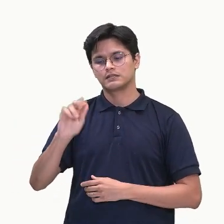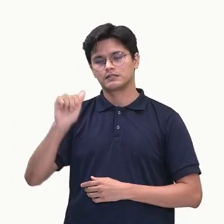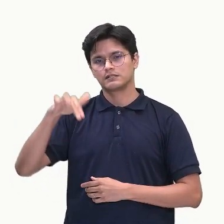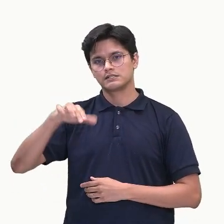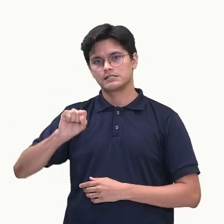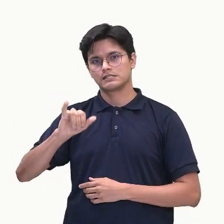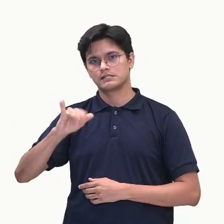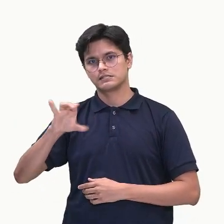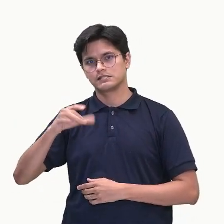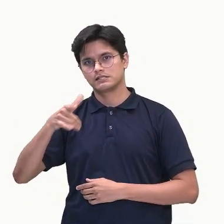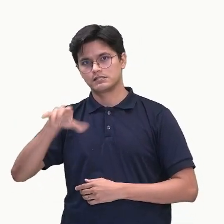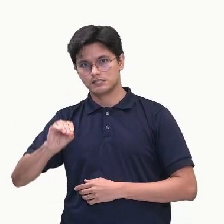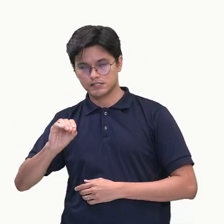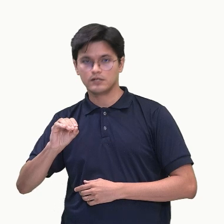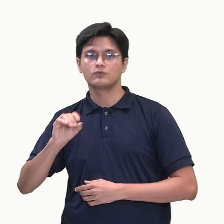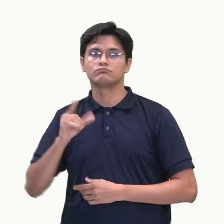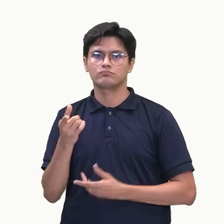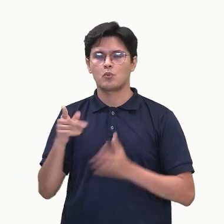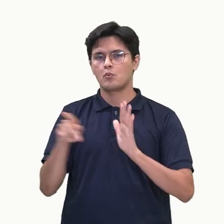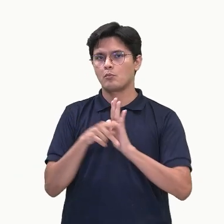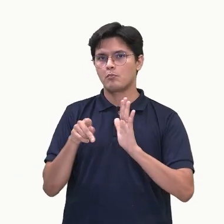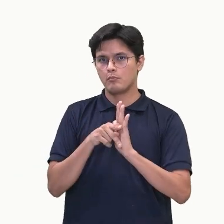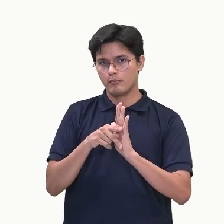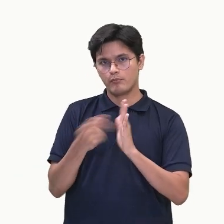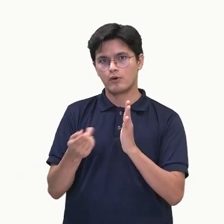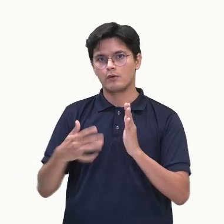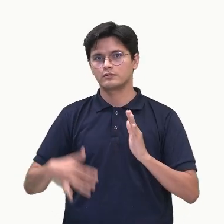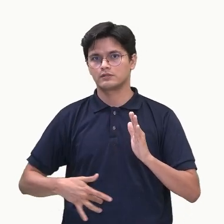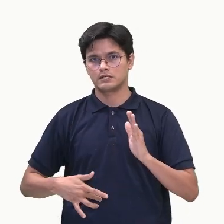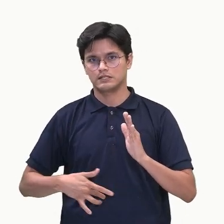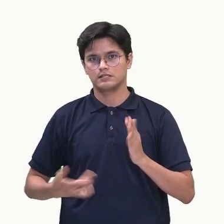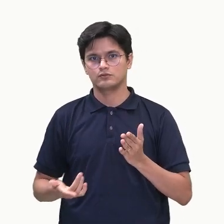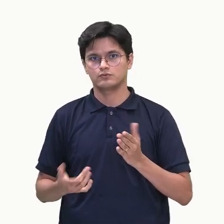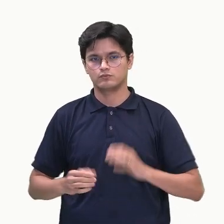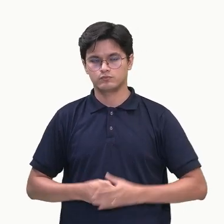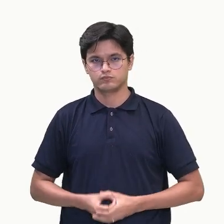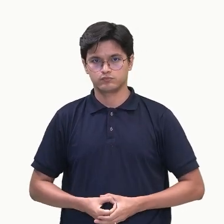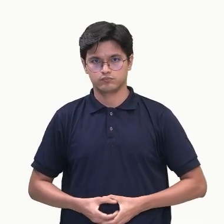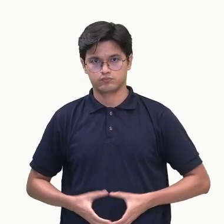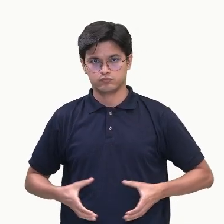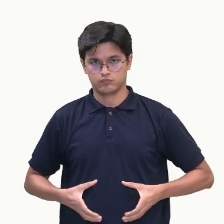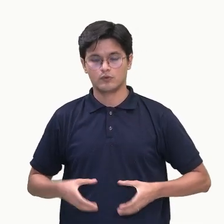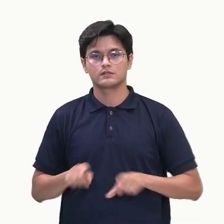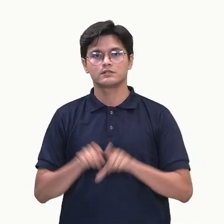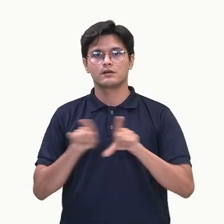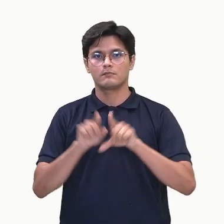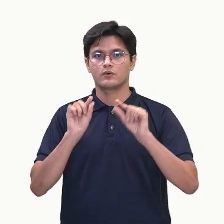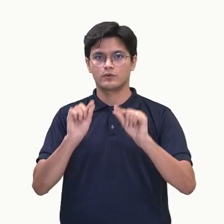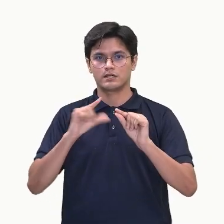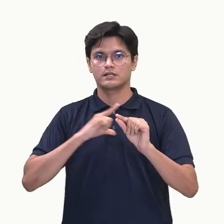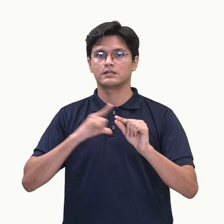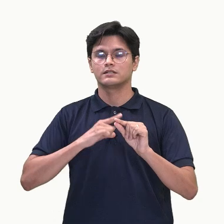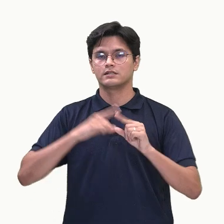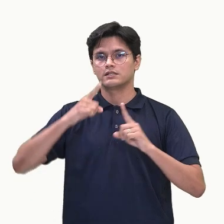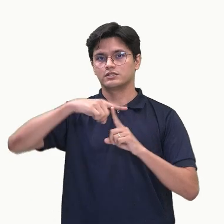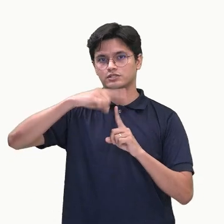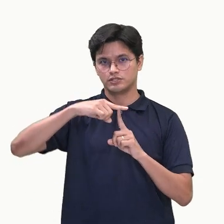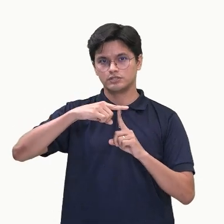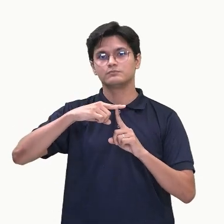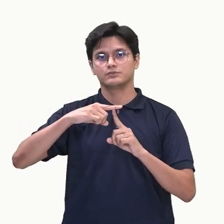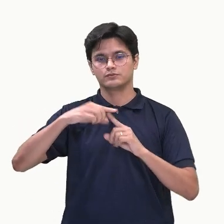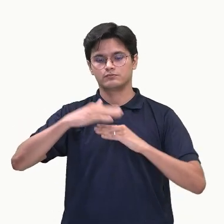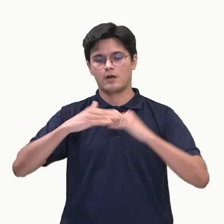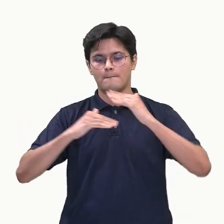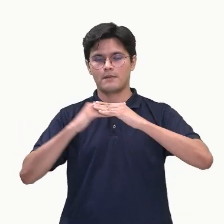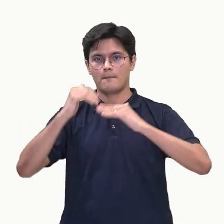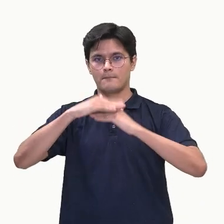encontrar lá na bexiga urinária. A gente vai mostrar também uma outra imagem na sequência. E o estratificado prismático, né? Tem as células em formato